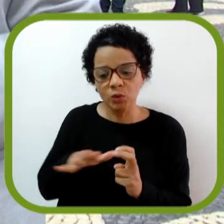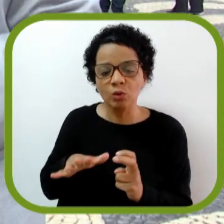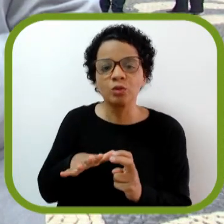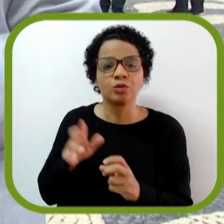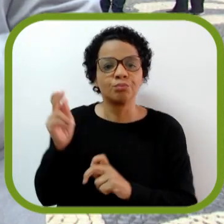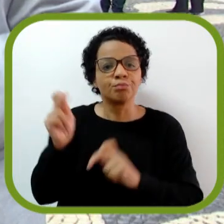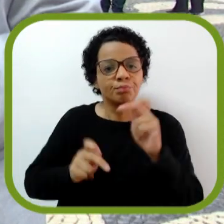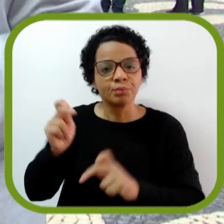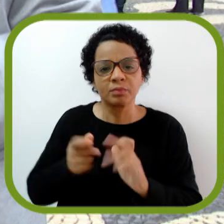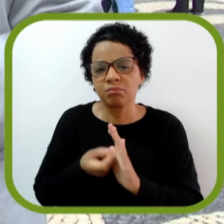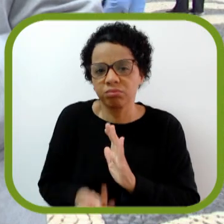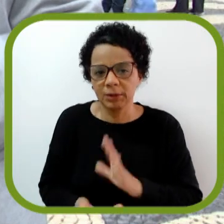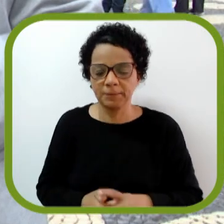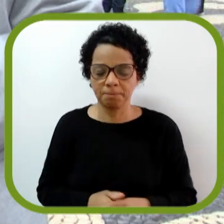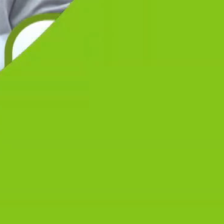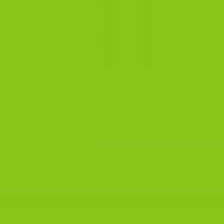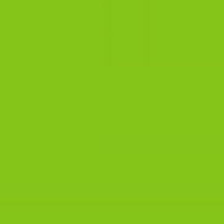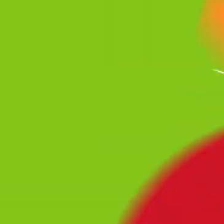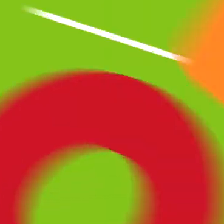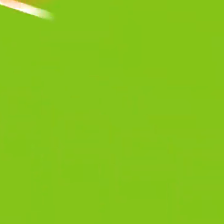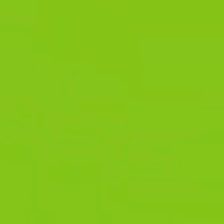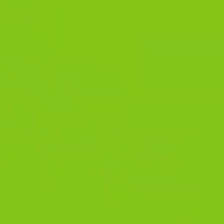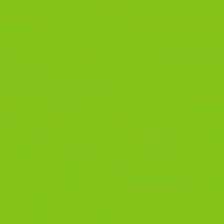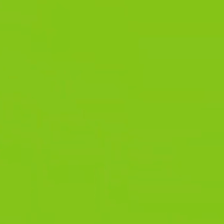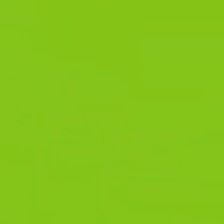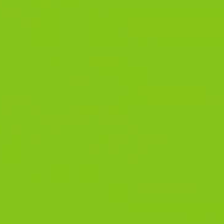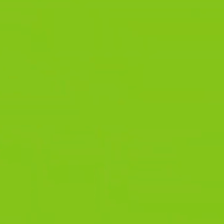na investigação destes e de outros fenómenos.